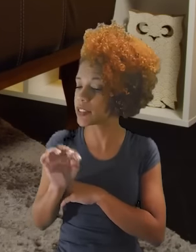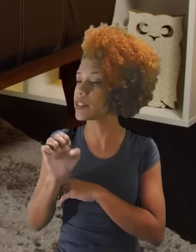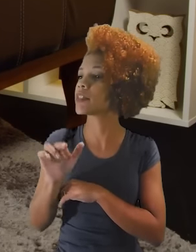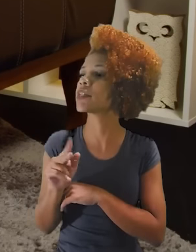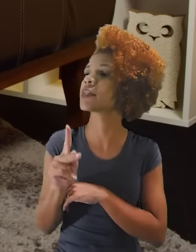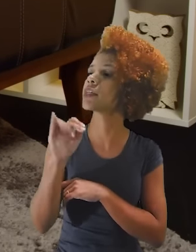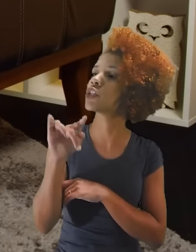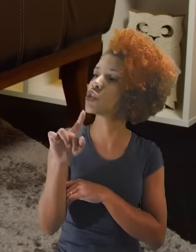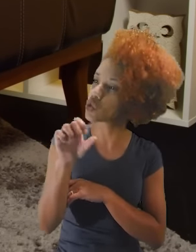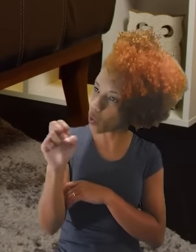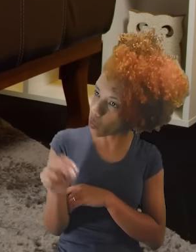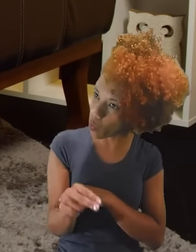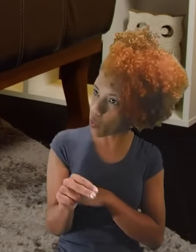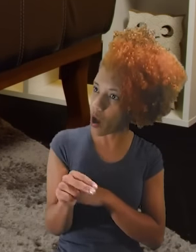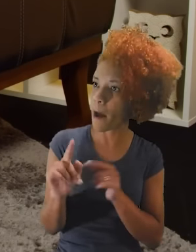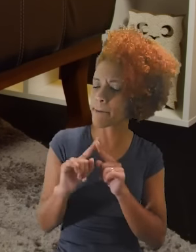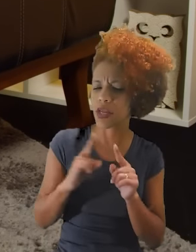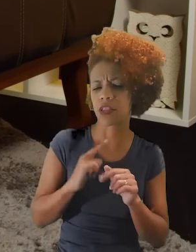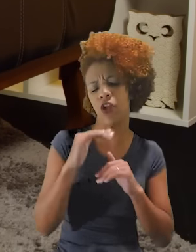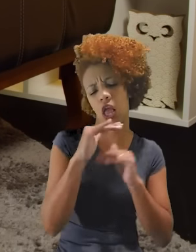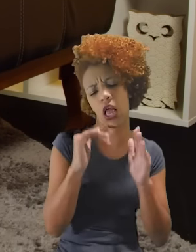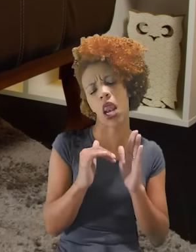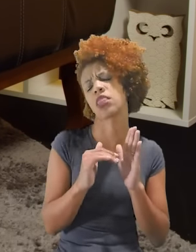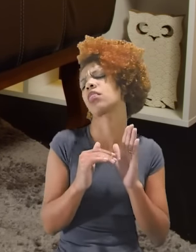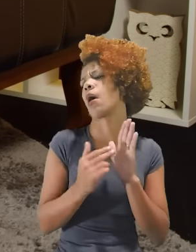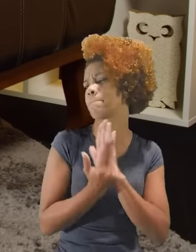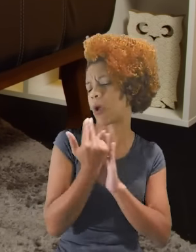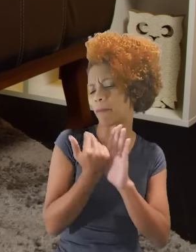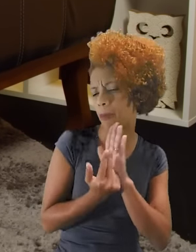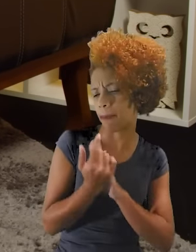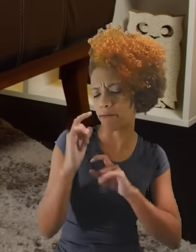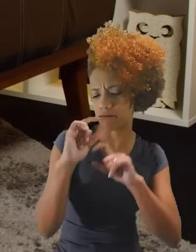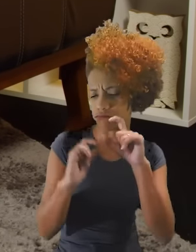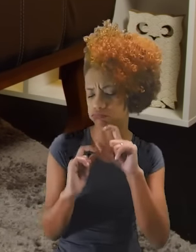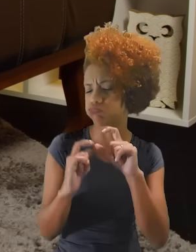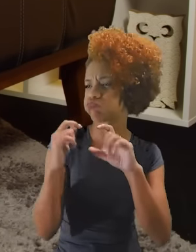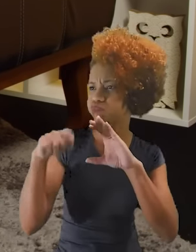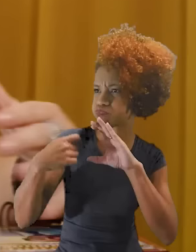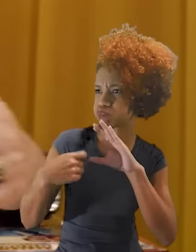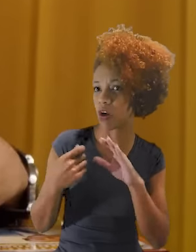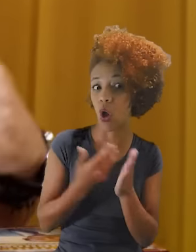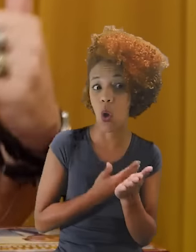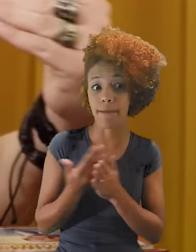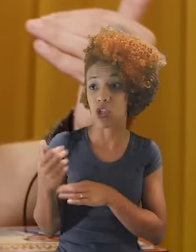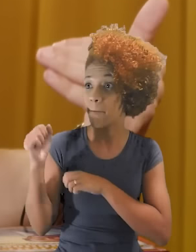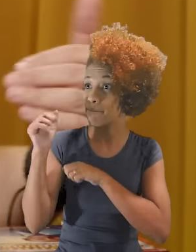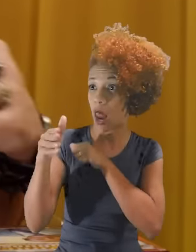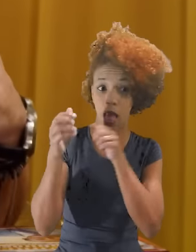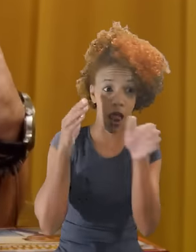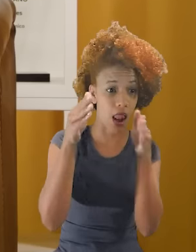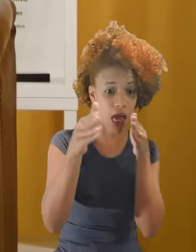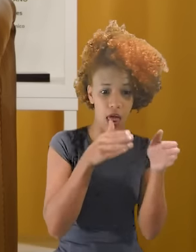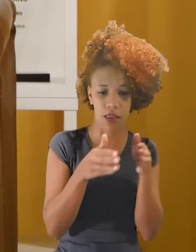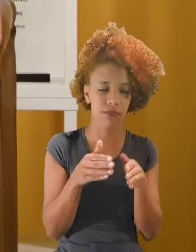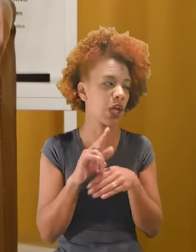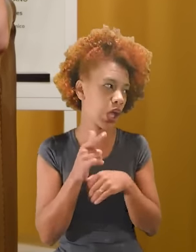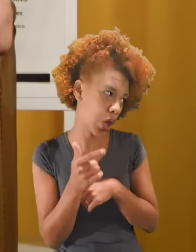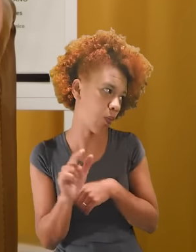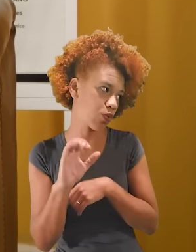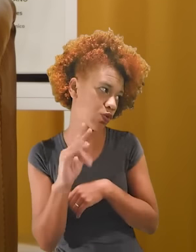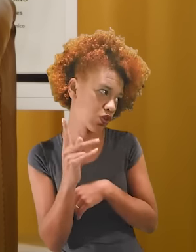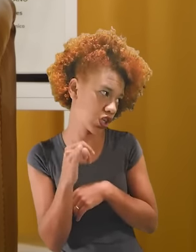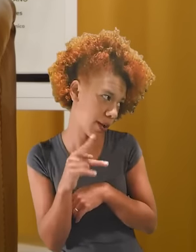os caras usaram muito, assim, chupinhando mesmo, na lata. Catava as gags do Buster Keaton e fazia em desenho. Cara, o negócio começou a pipocar. Que era um outro Chaplin, só pra explicar. O